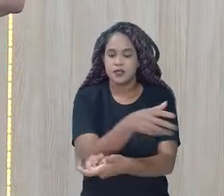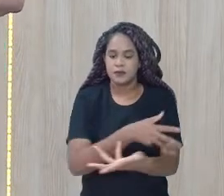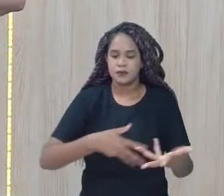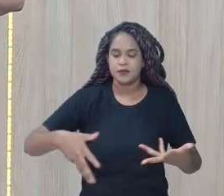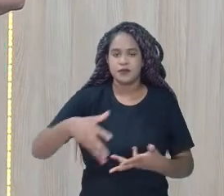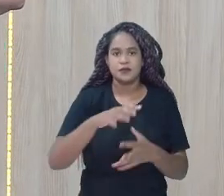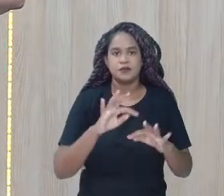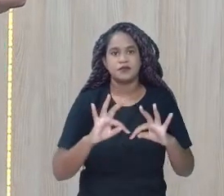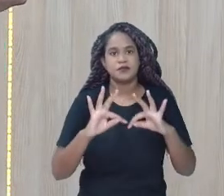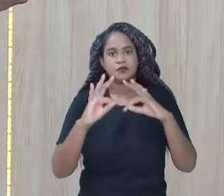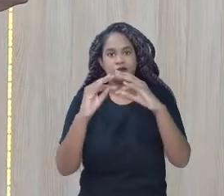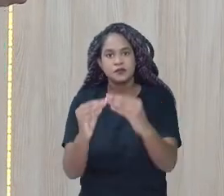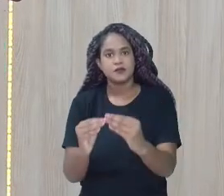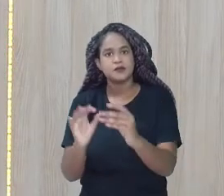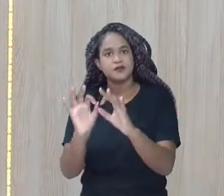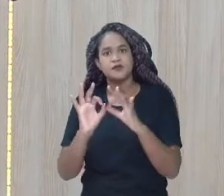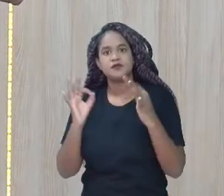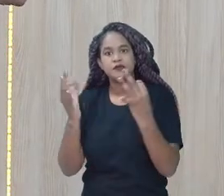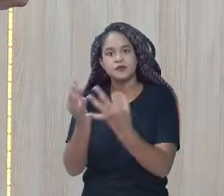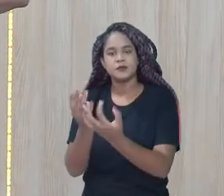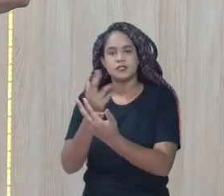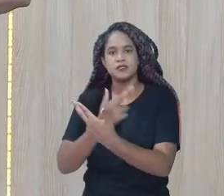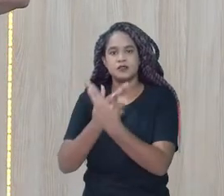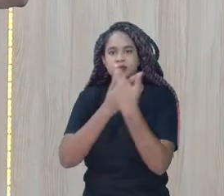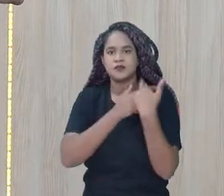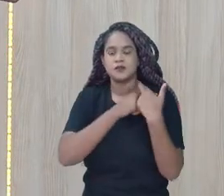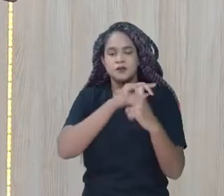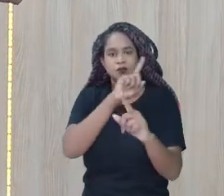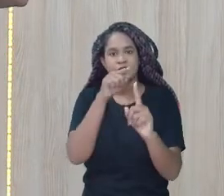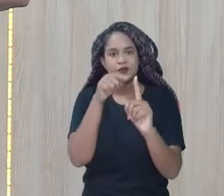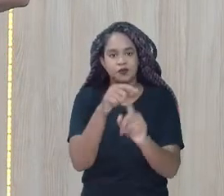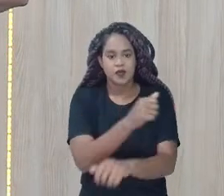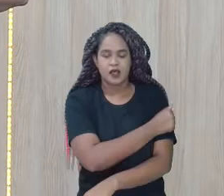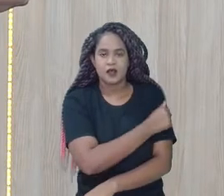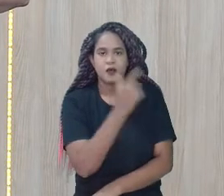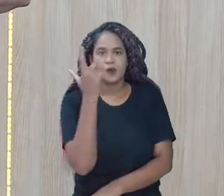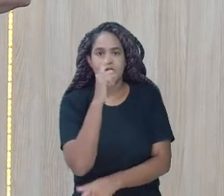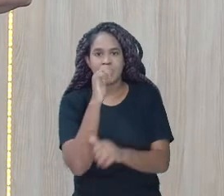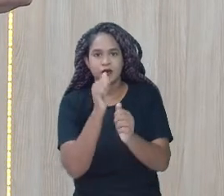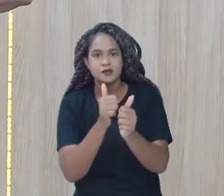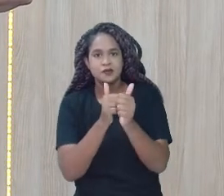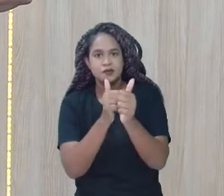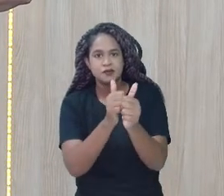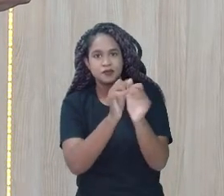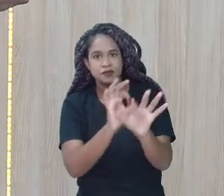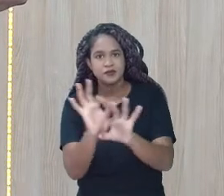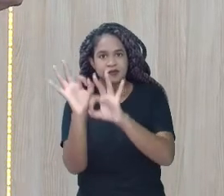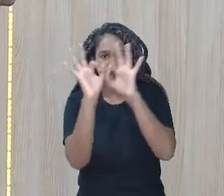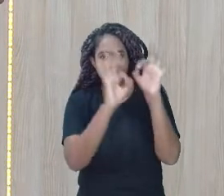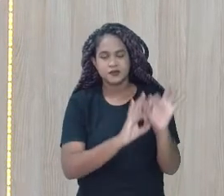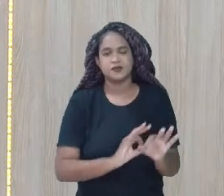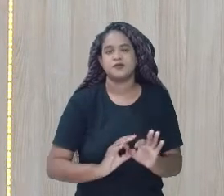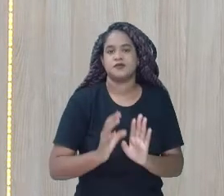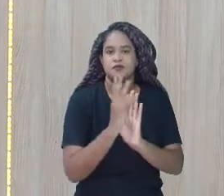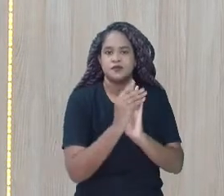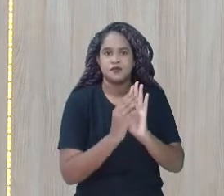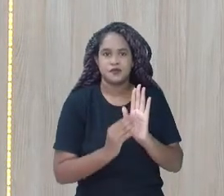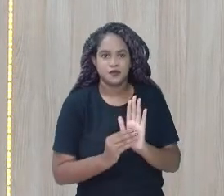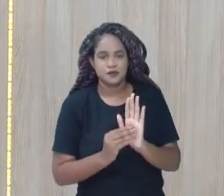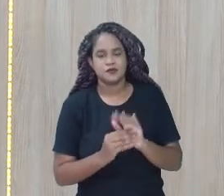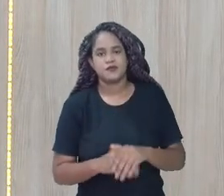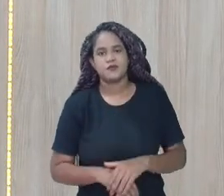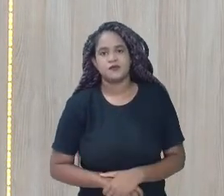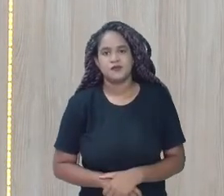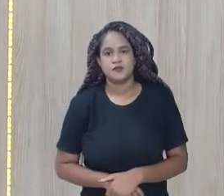os responsáveis, né, para os alunos poderem acompanhar esse conteúdo pela